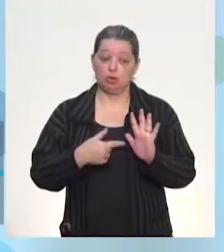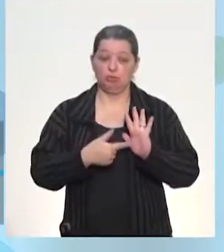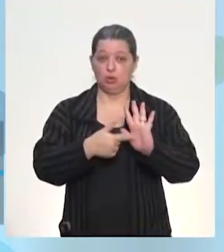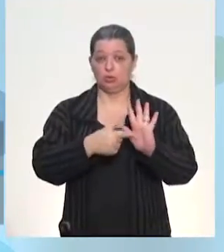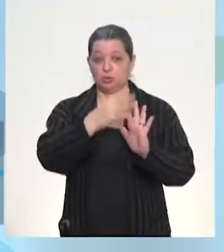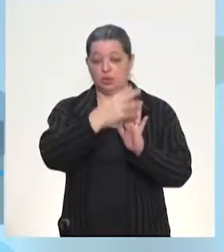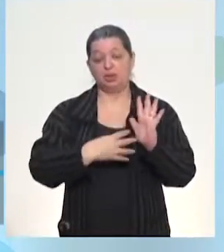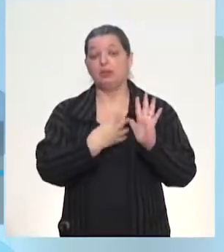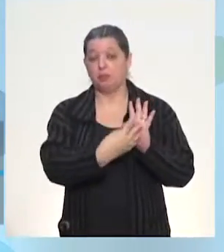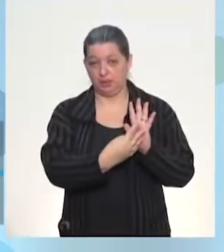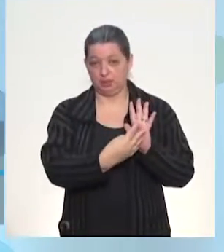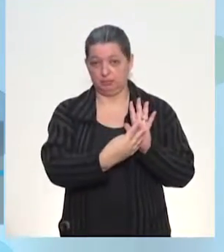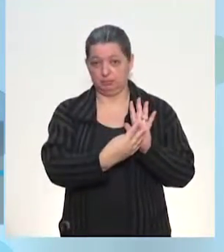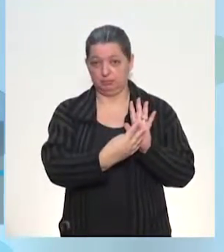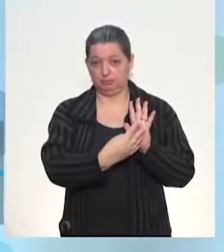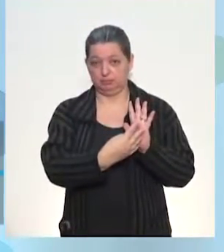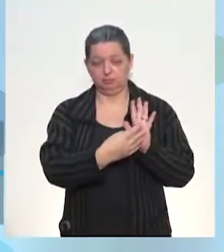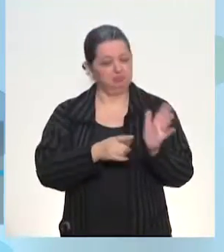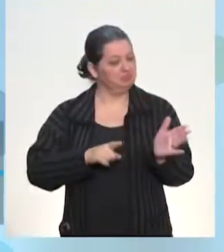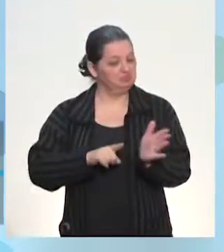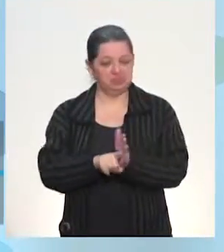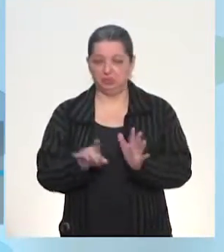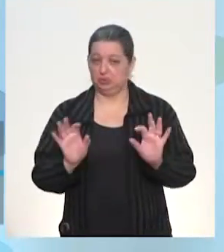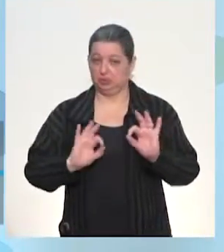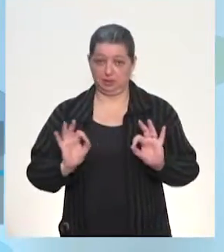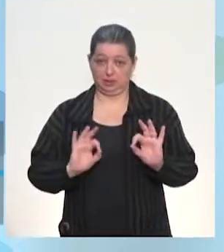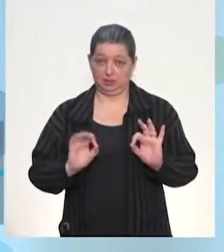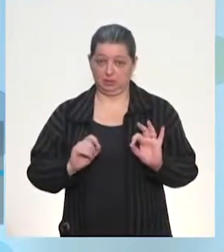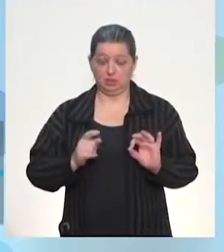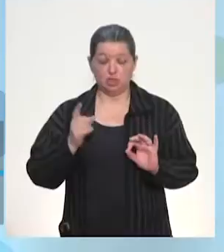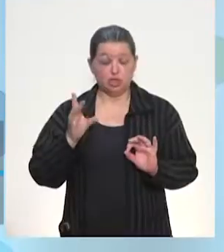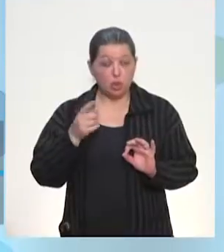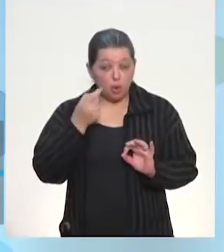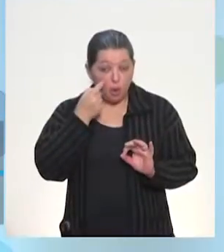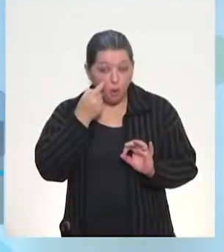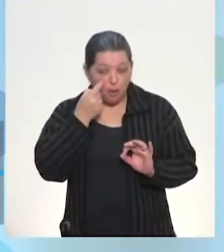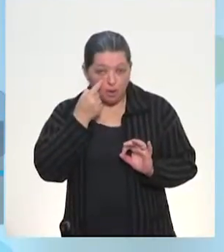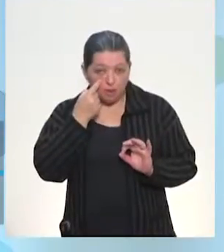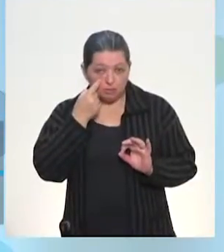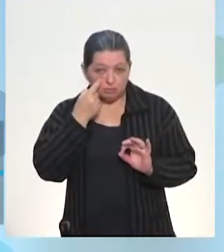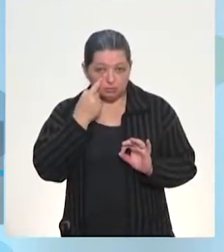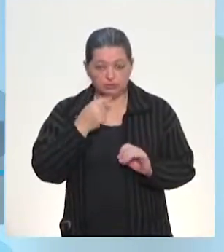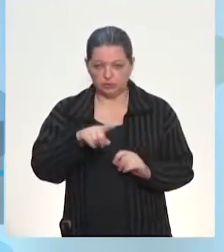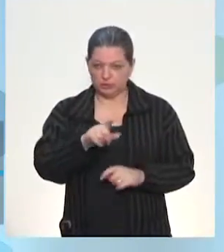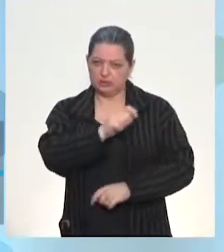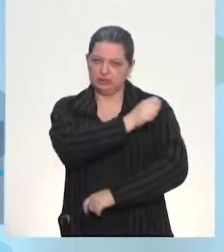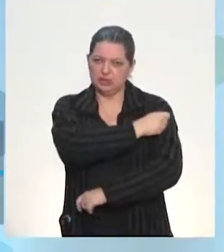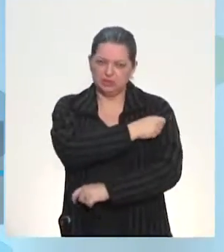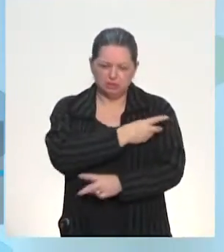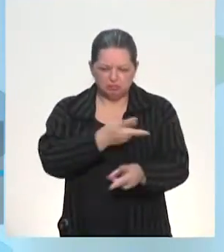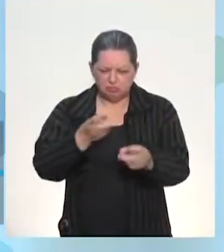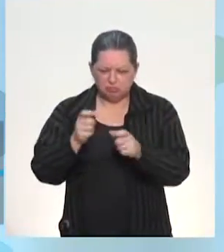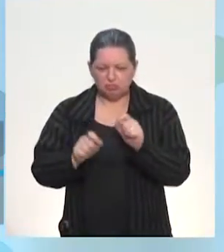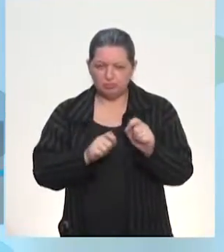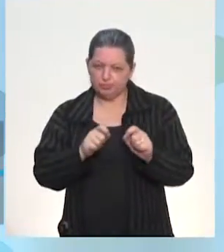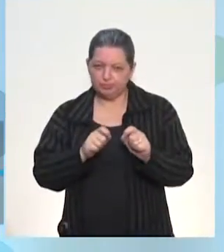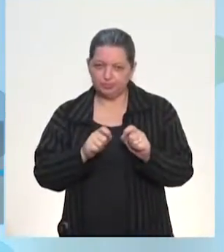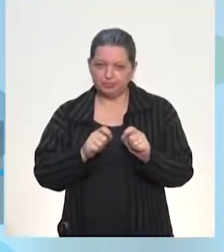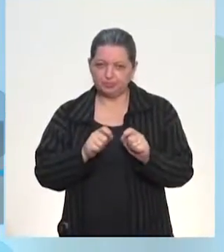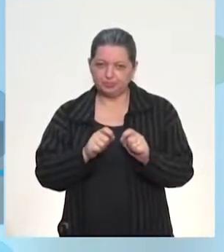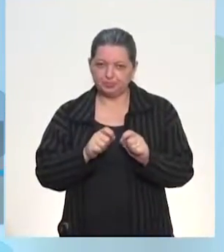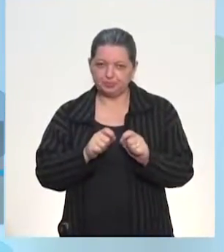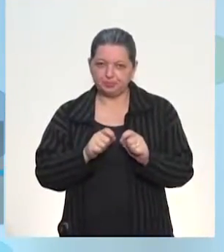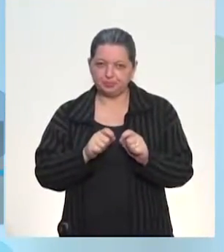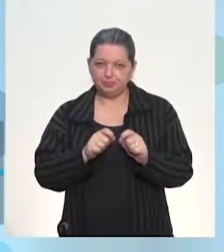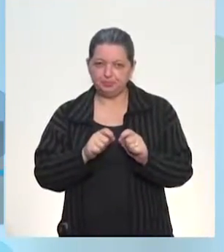tabela, certo? Não fez pergunta nenhuma, ele quer que você observe essa tabela. Então, você, aluno, aí vai observar a tabela, vai